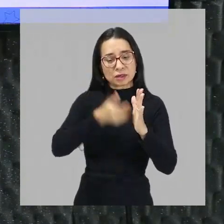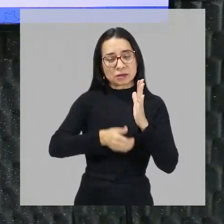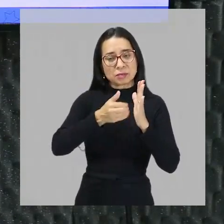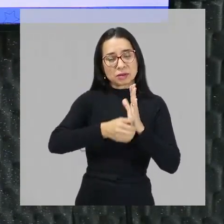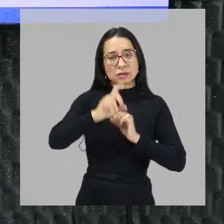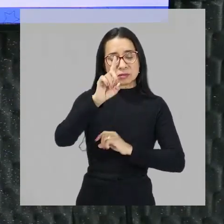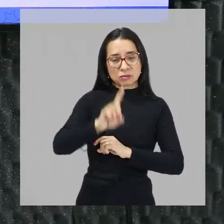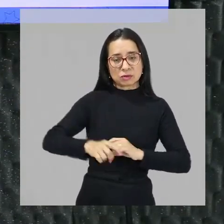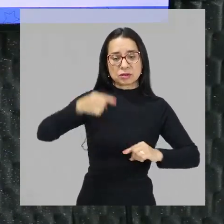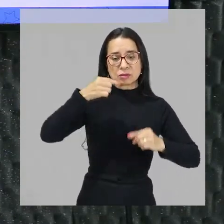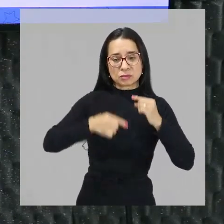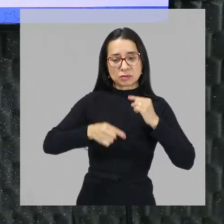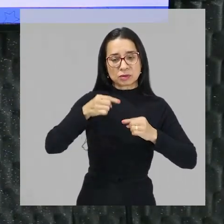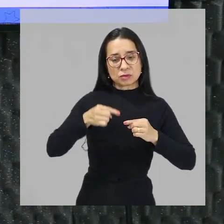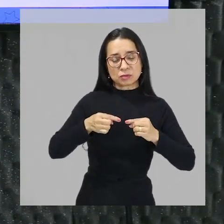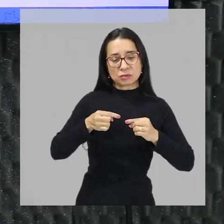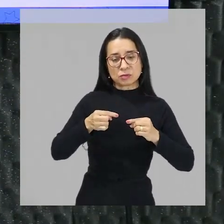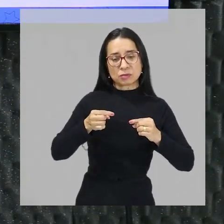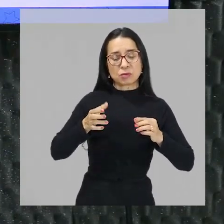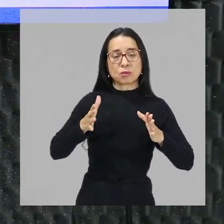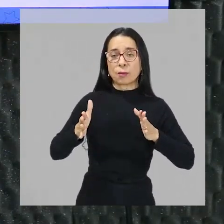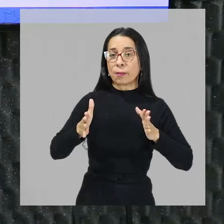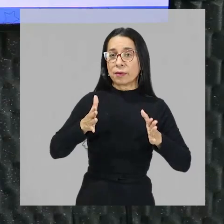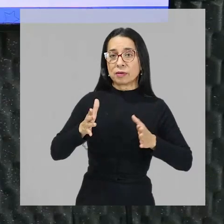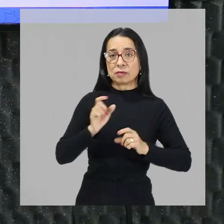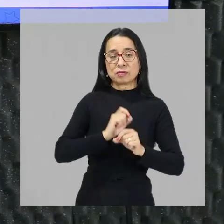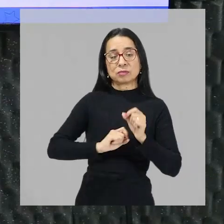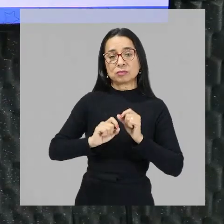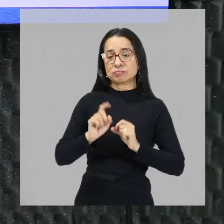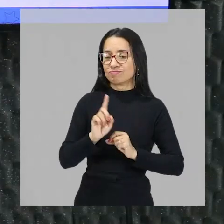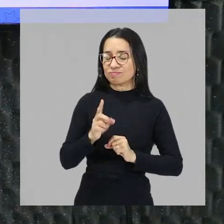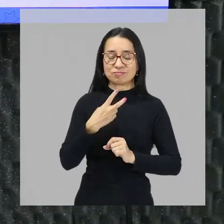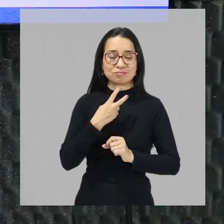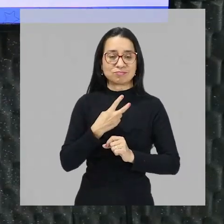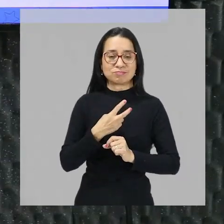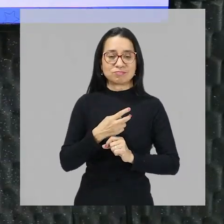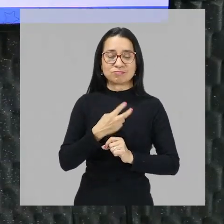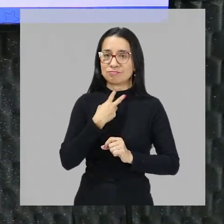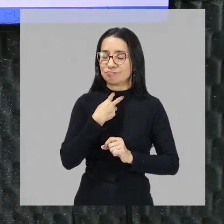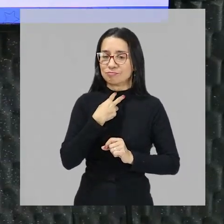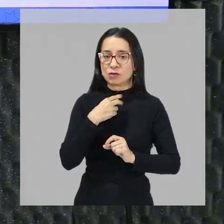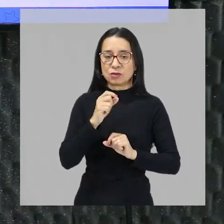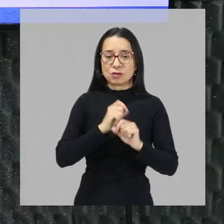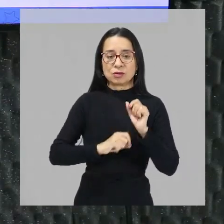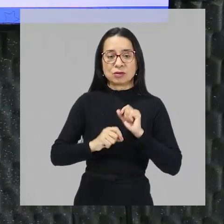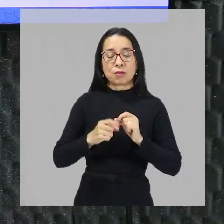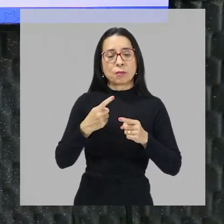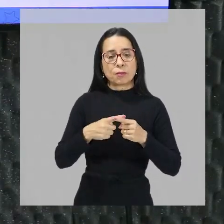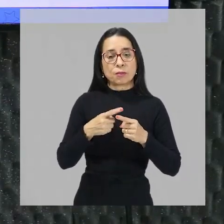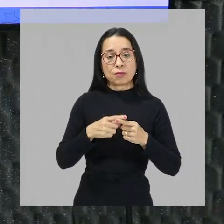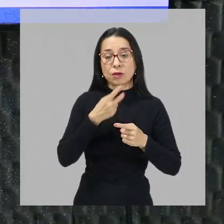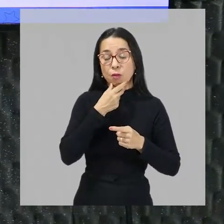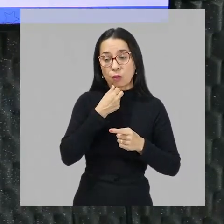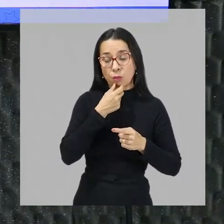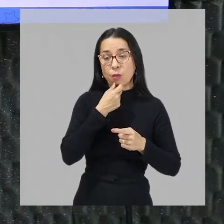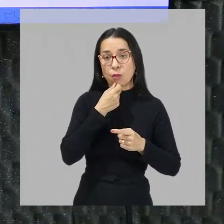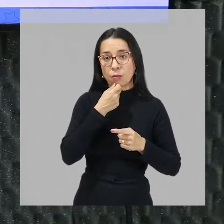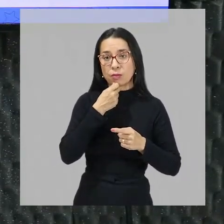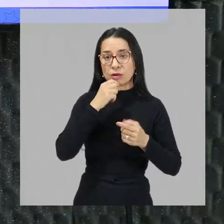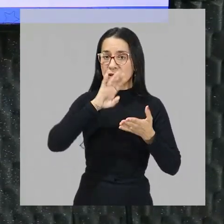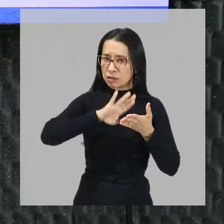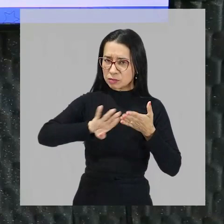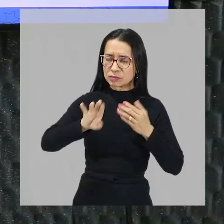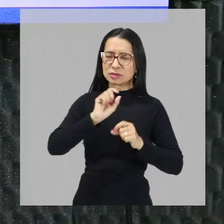políticos por um determinado período, o que não foi possível, porque Collor, mesmo renunciando, e